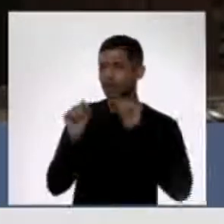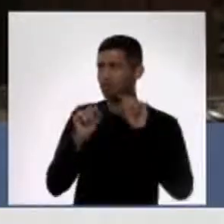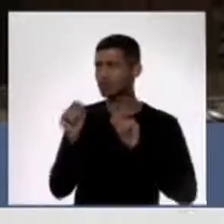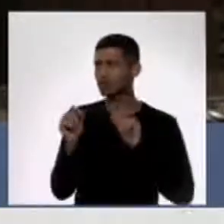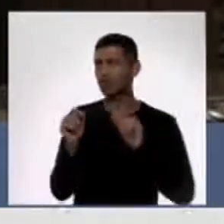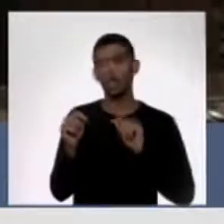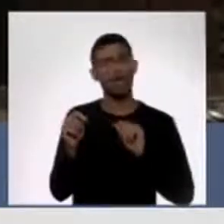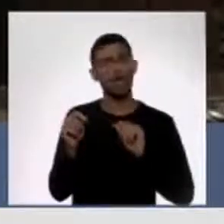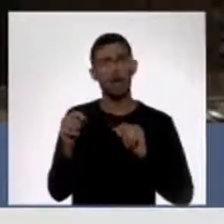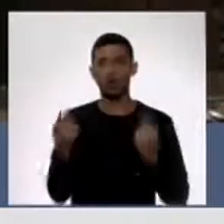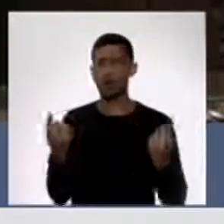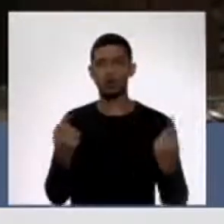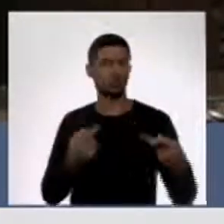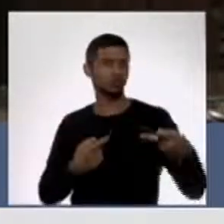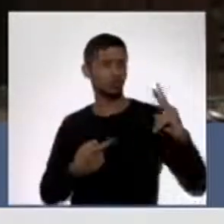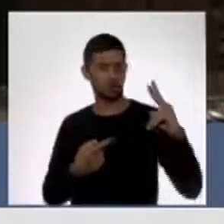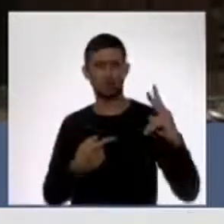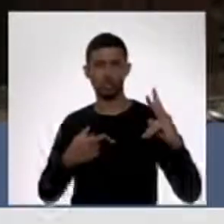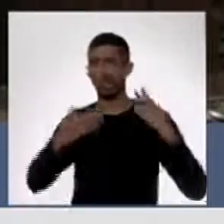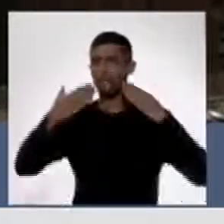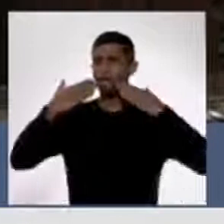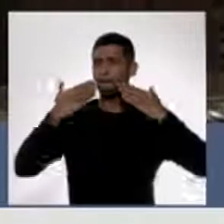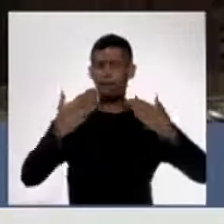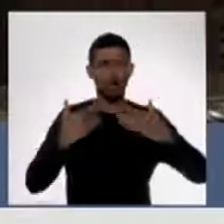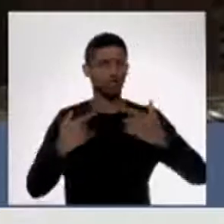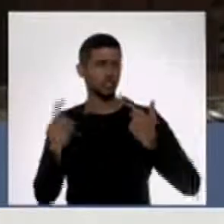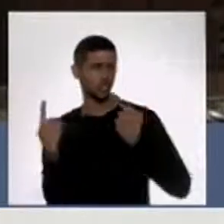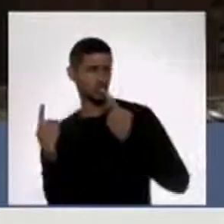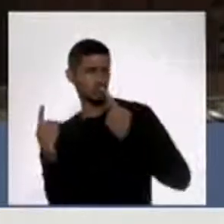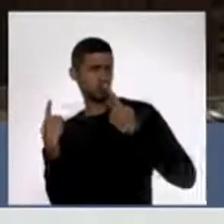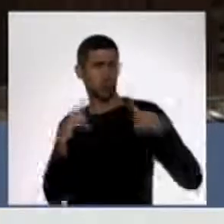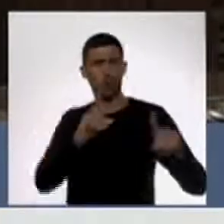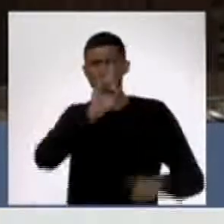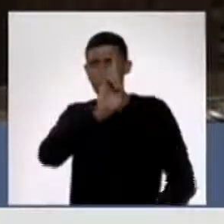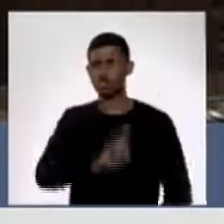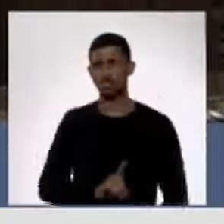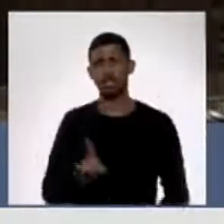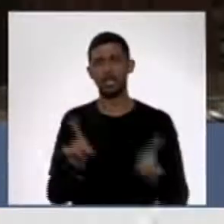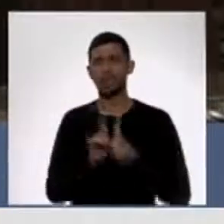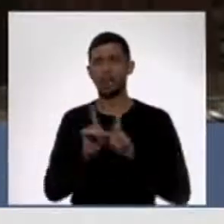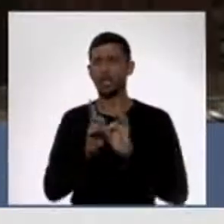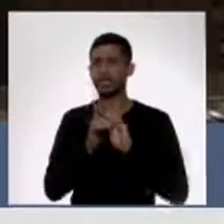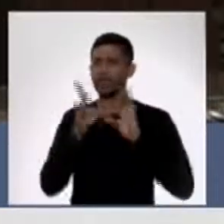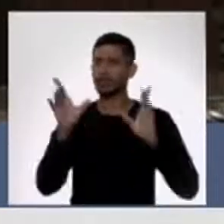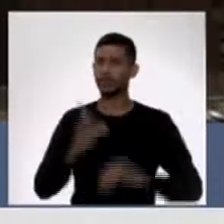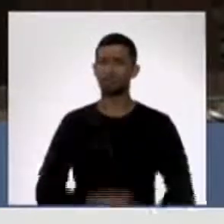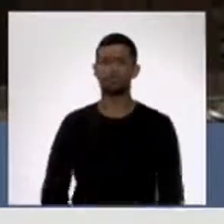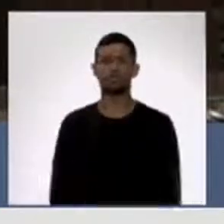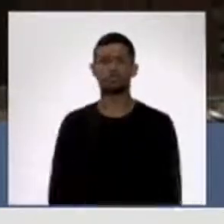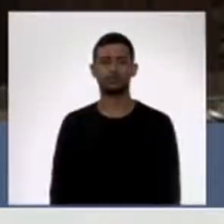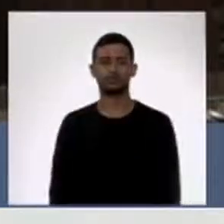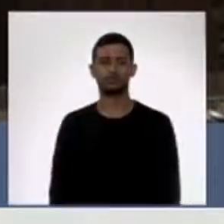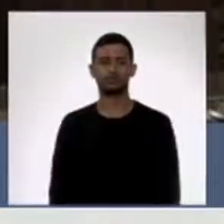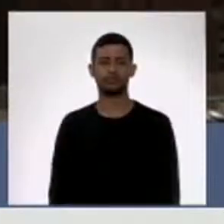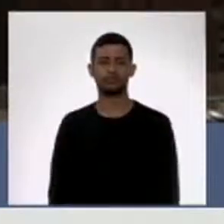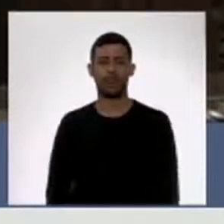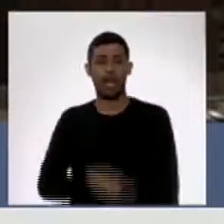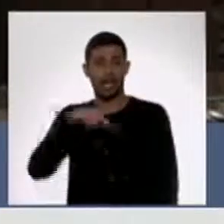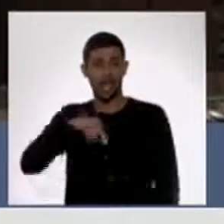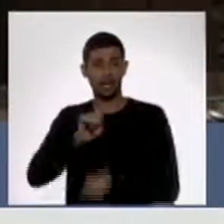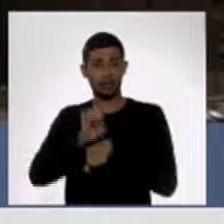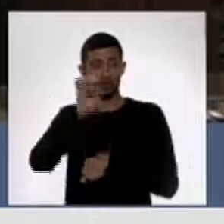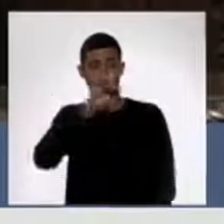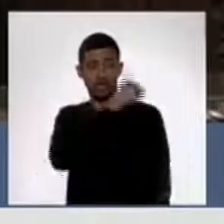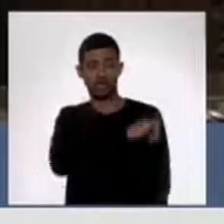o ataque frontal aos direitos e à democracia plena. O Rio de